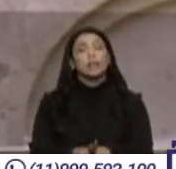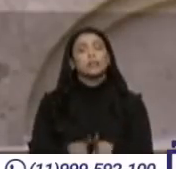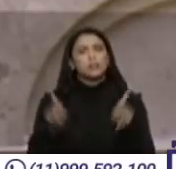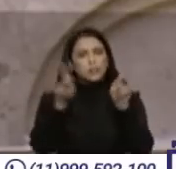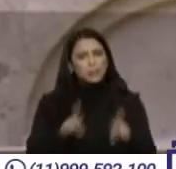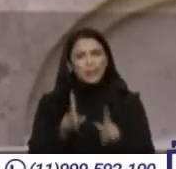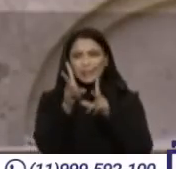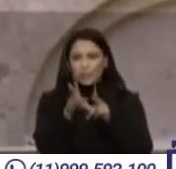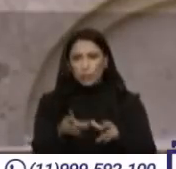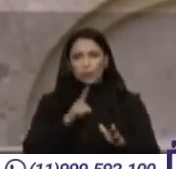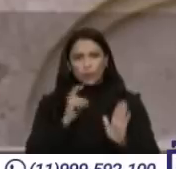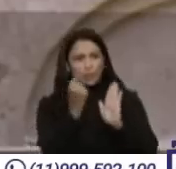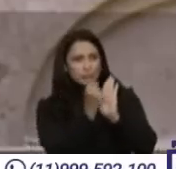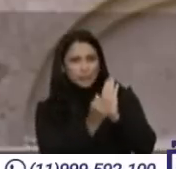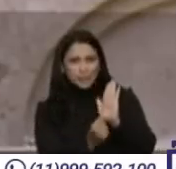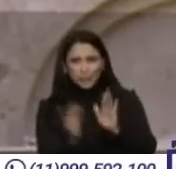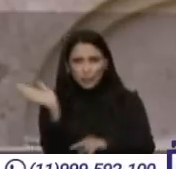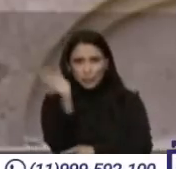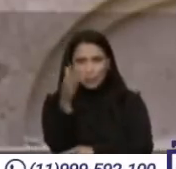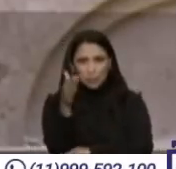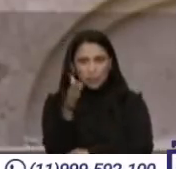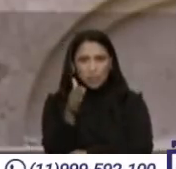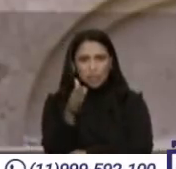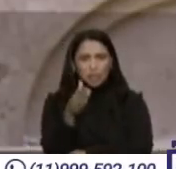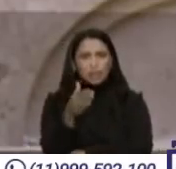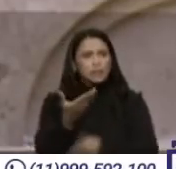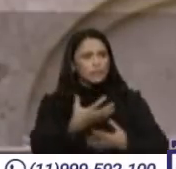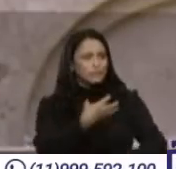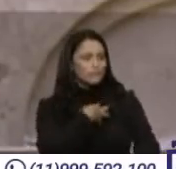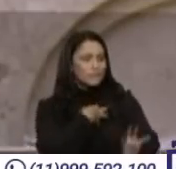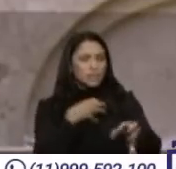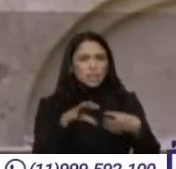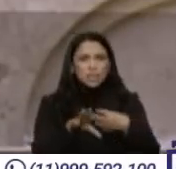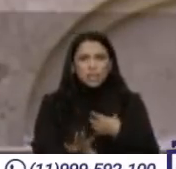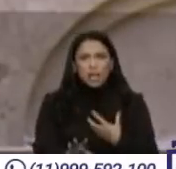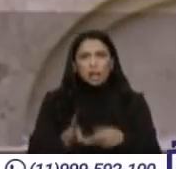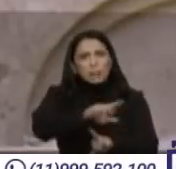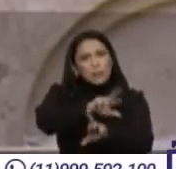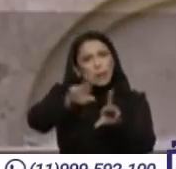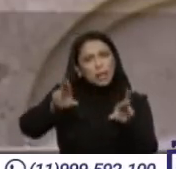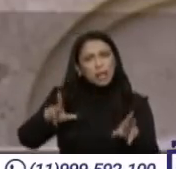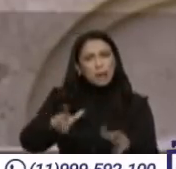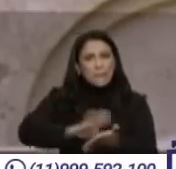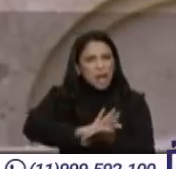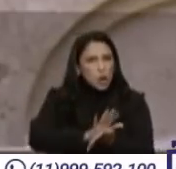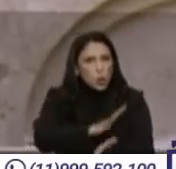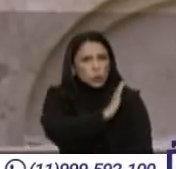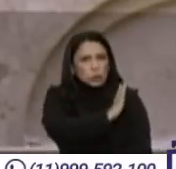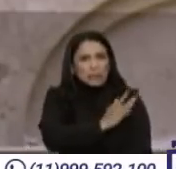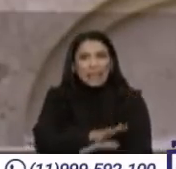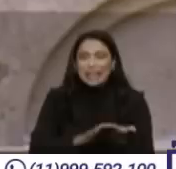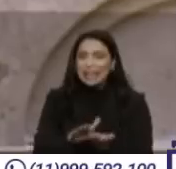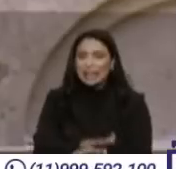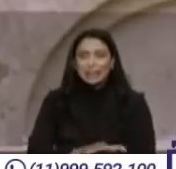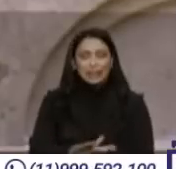sociedade fraterna, pluralista e sem preconceitos, fundada na harmonia e comprometida